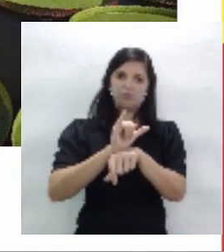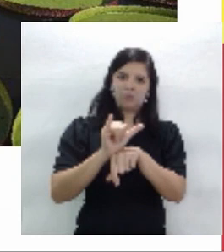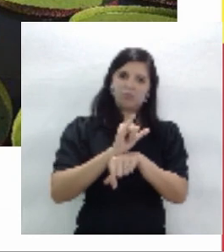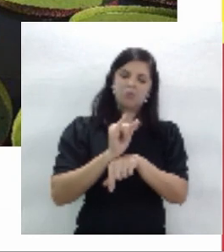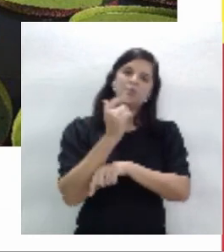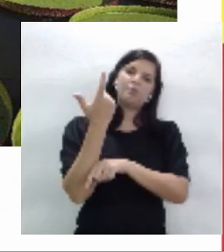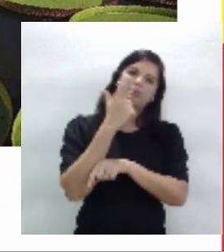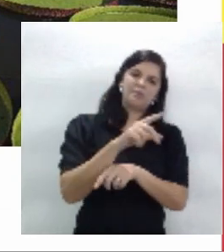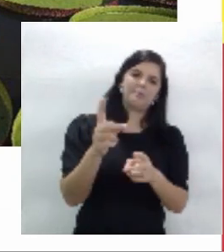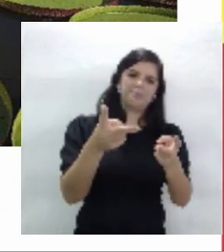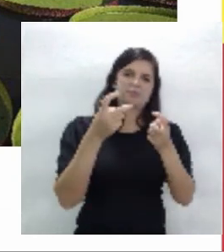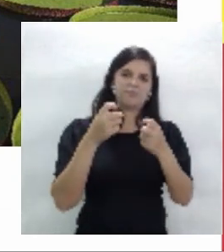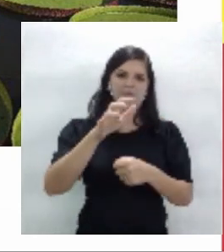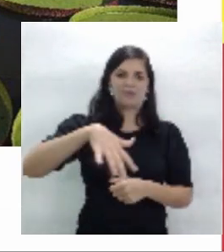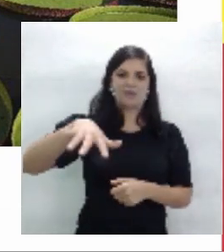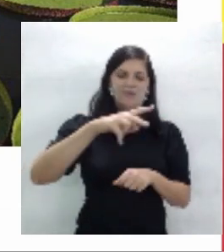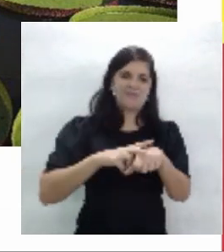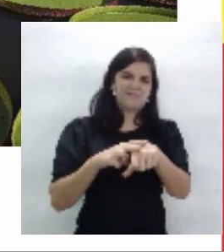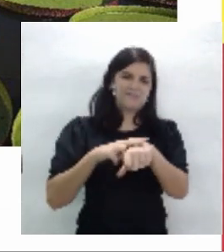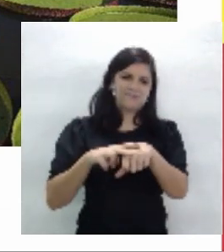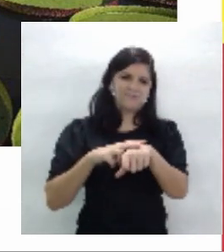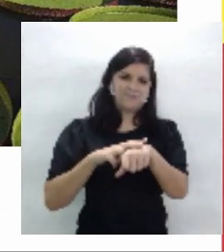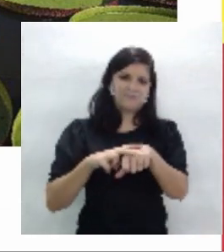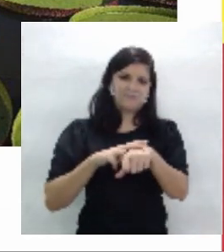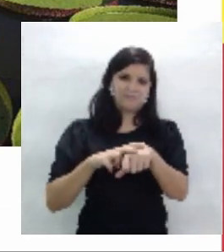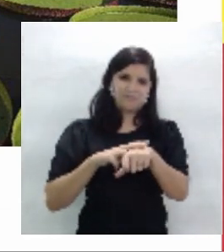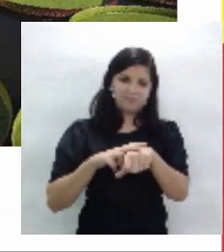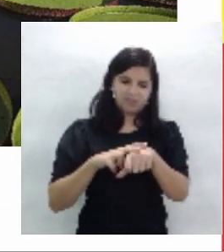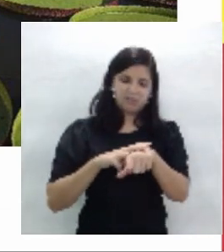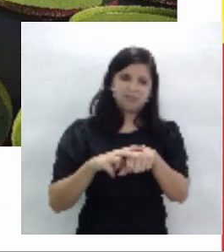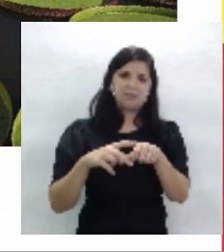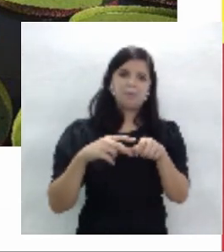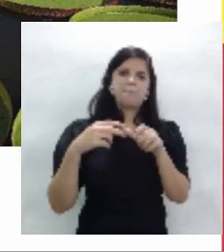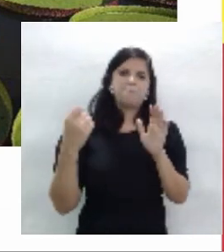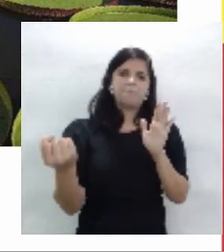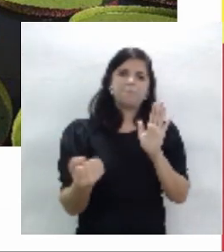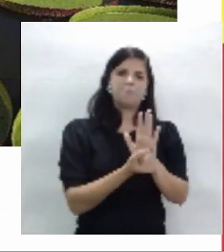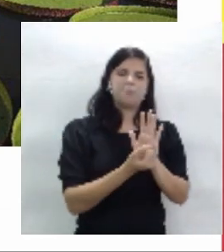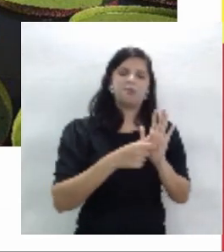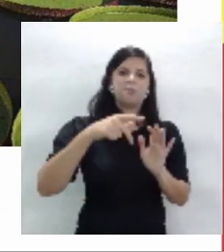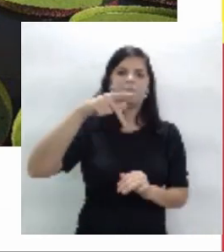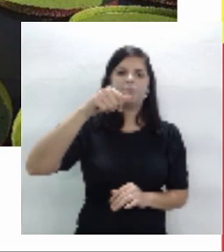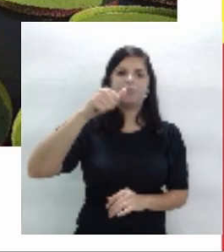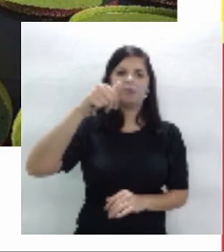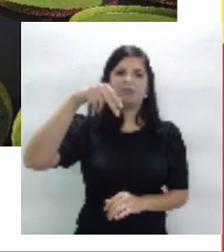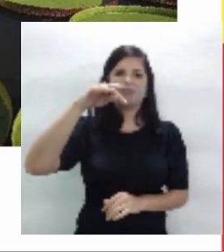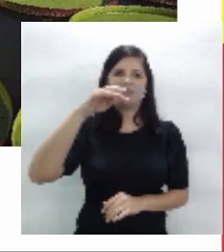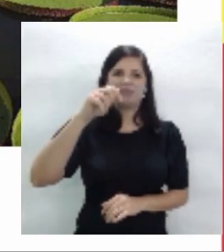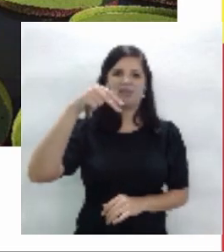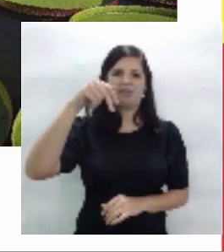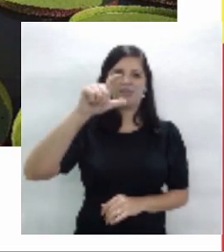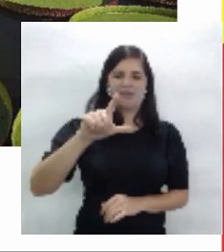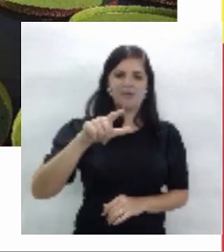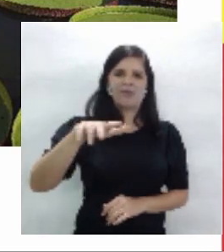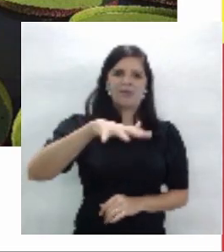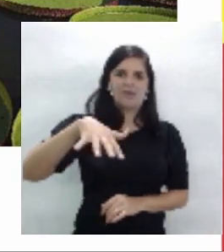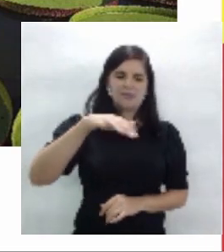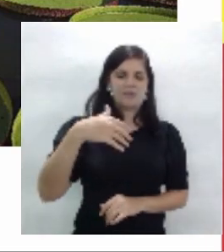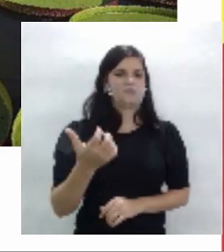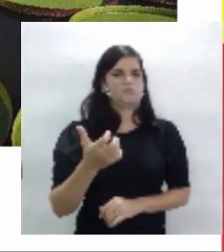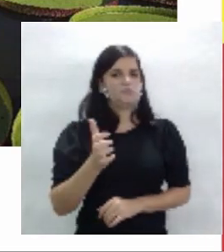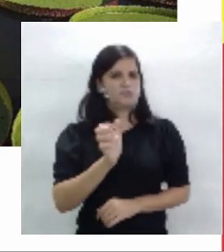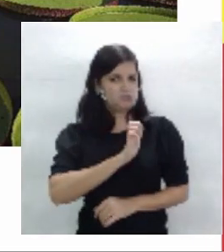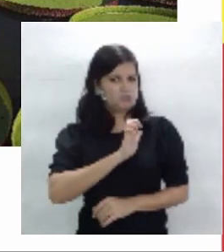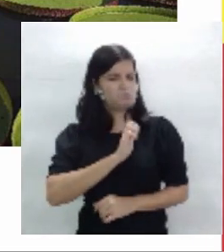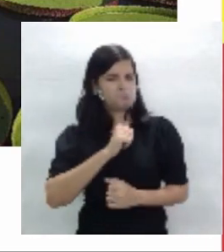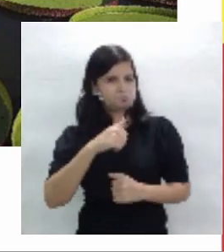você consegue ver aí, né, essa área mais em verde, tá, marcada, chamada de Pantanal, tá? É uma área bastante rica,